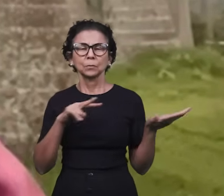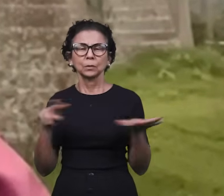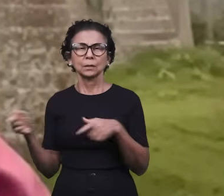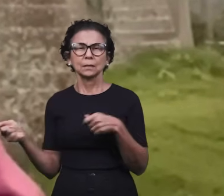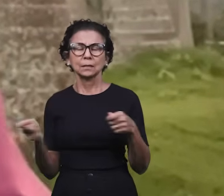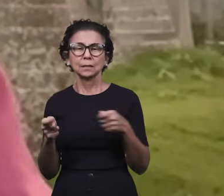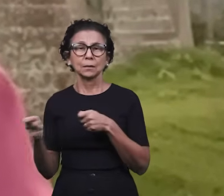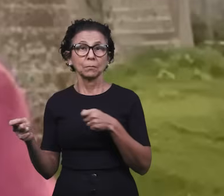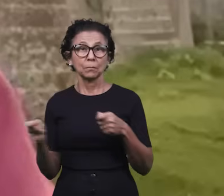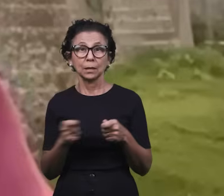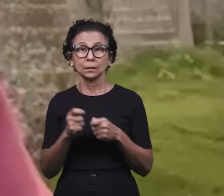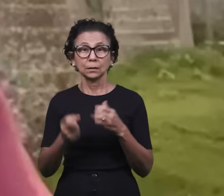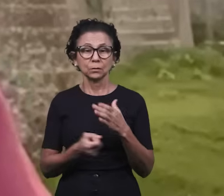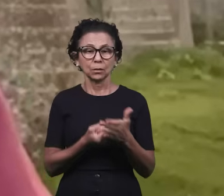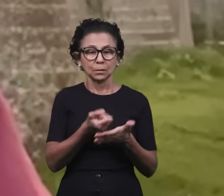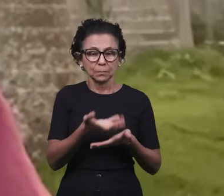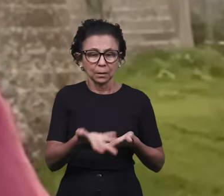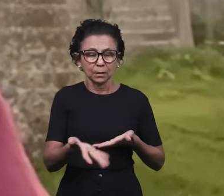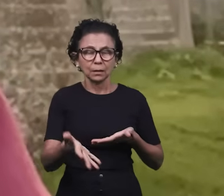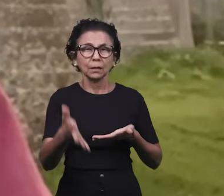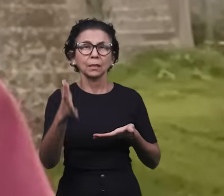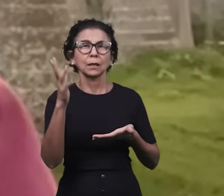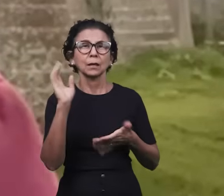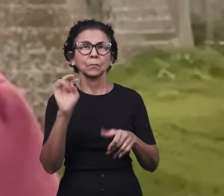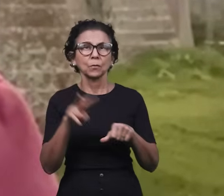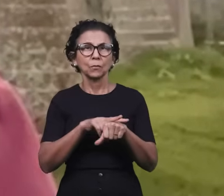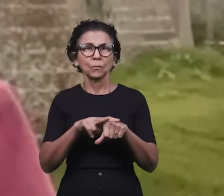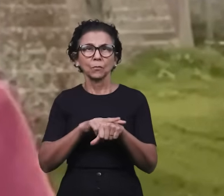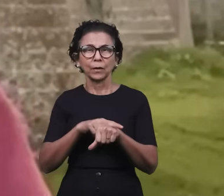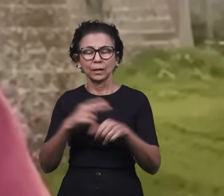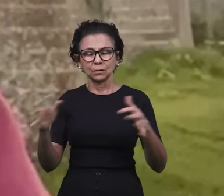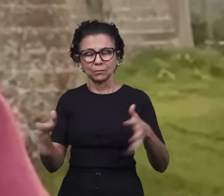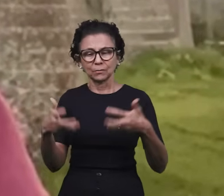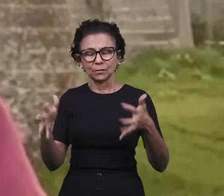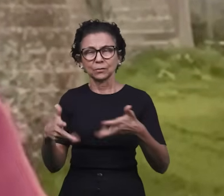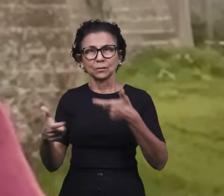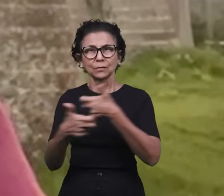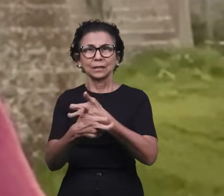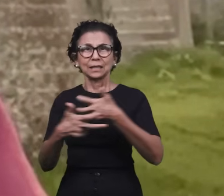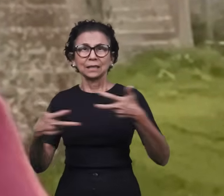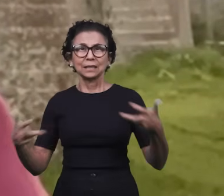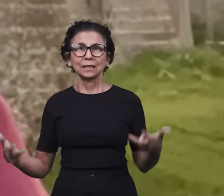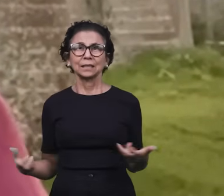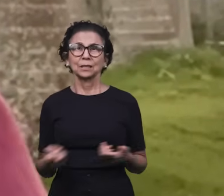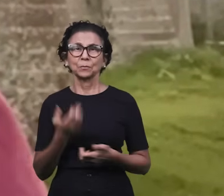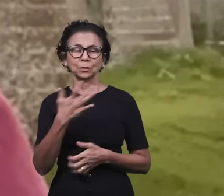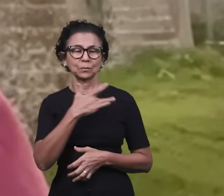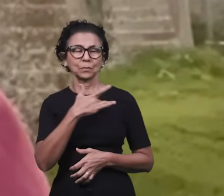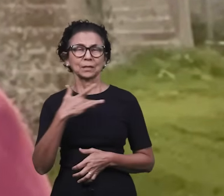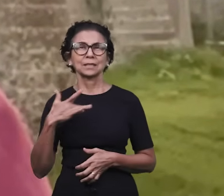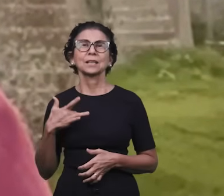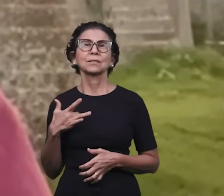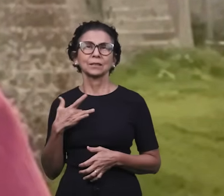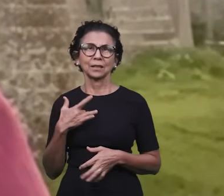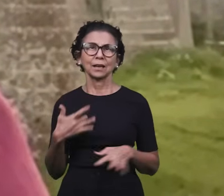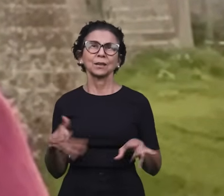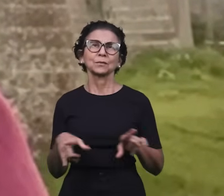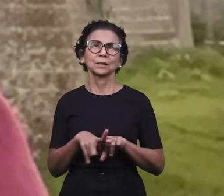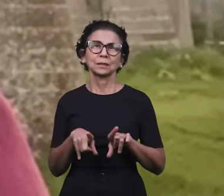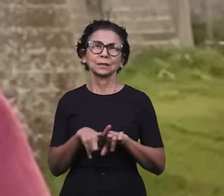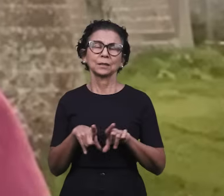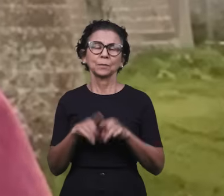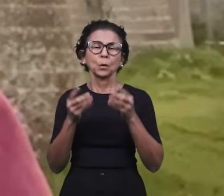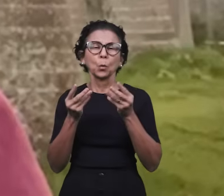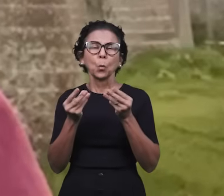agora, o inverno, as hortaliças produzem melhor, a qualidade aumenta, isso é muito bom para nós e também para o cliente, né? Que de modo geral acaba tendo